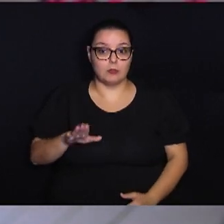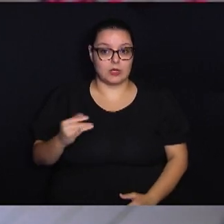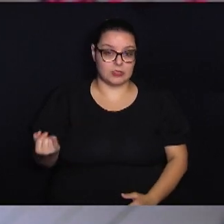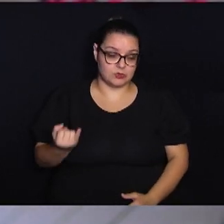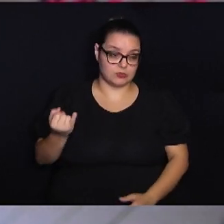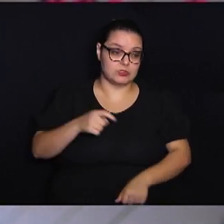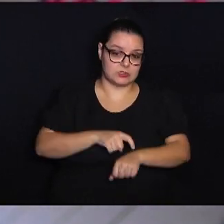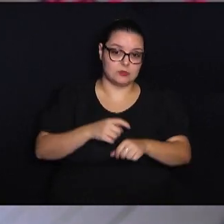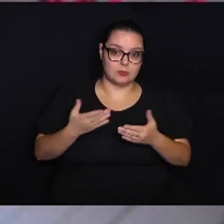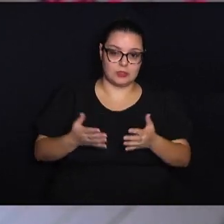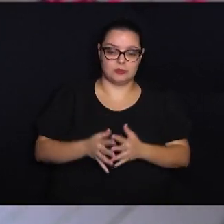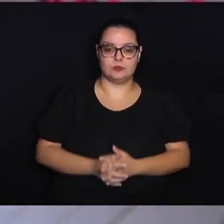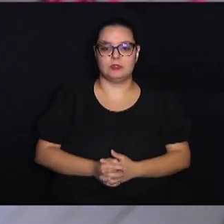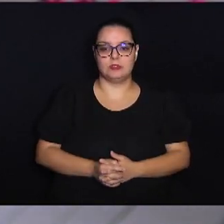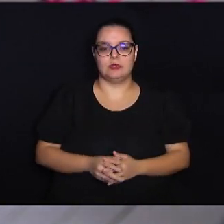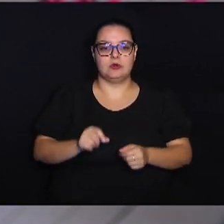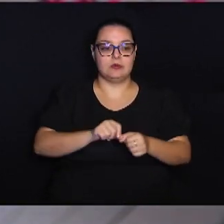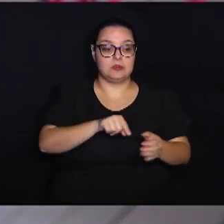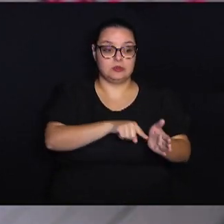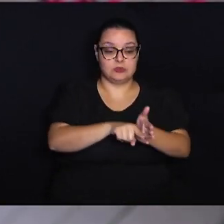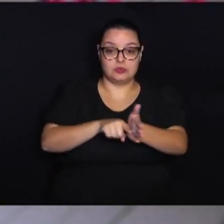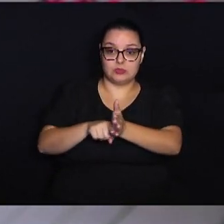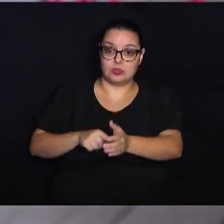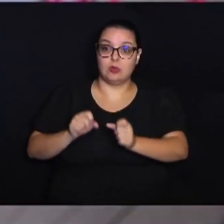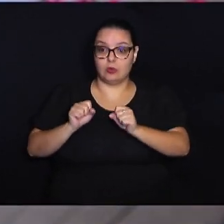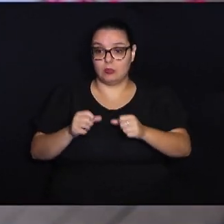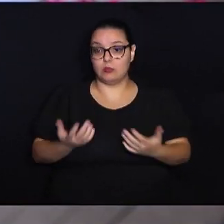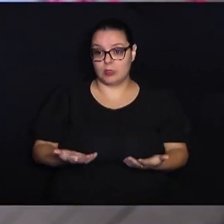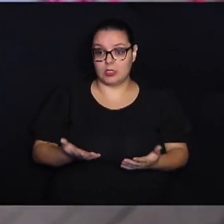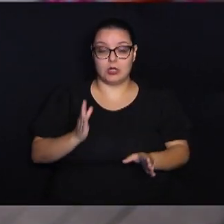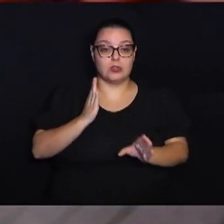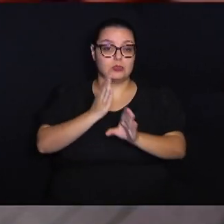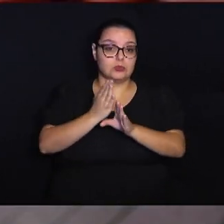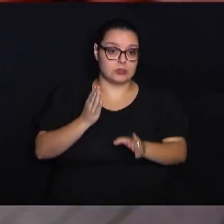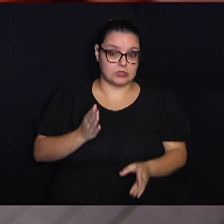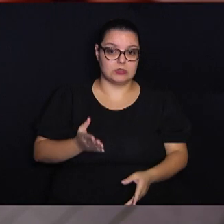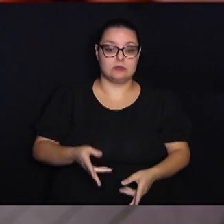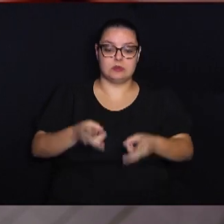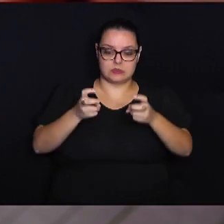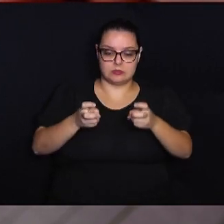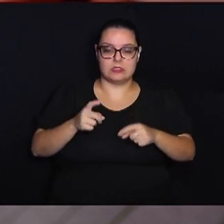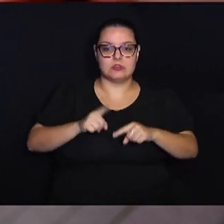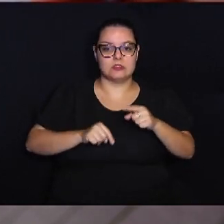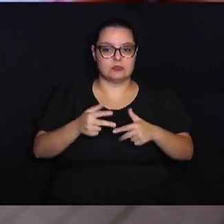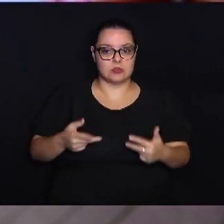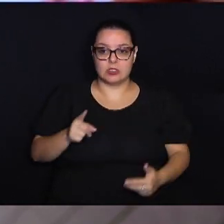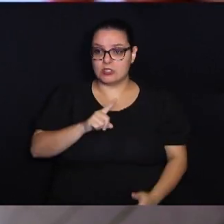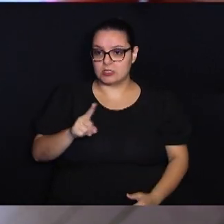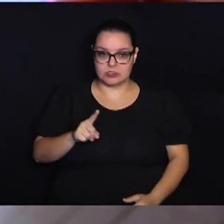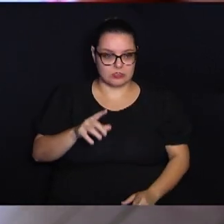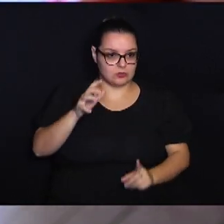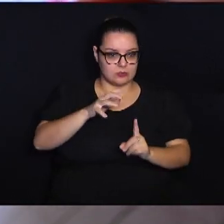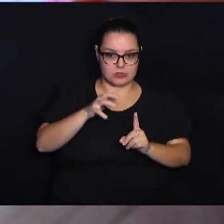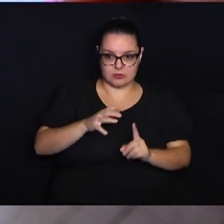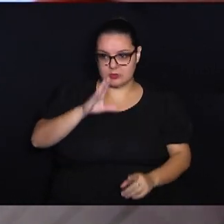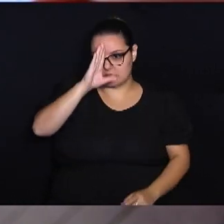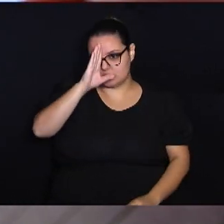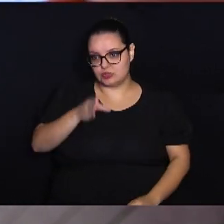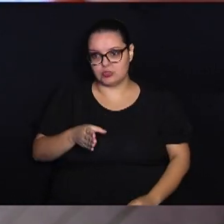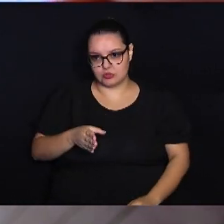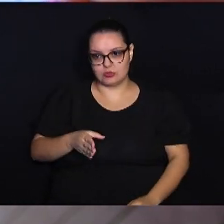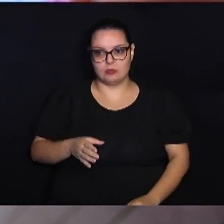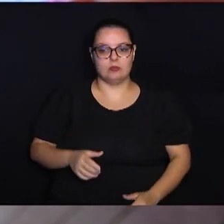com 12 pontos, primeira equipe fora da zona de rebaixamento. E o Ceará está na 11ª posição com